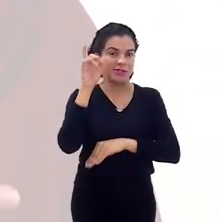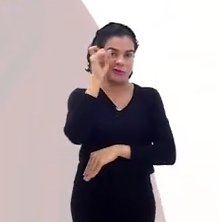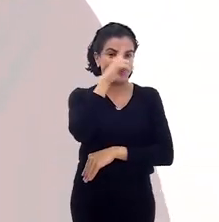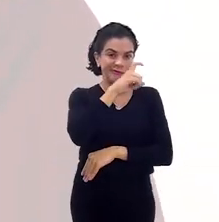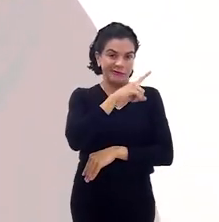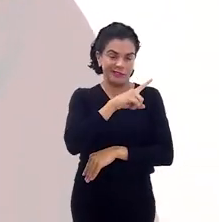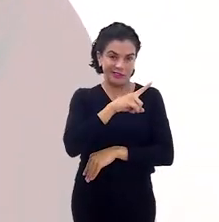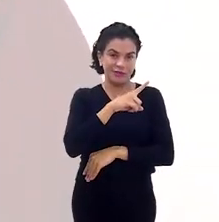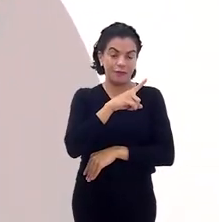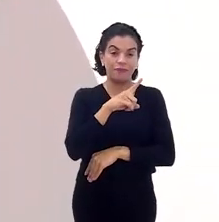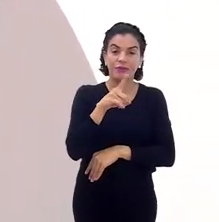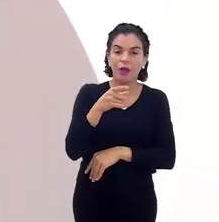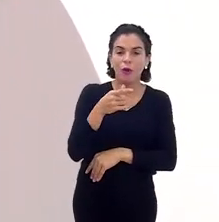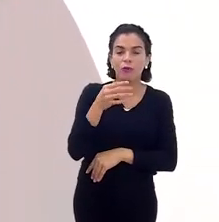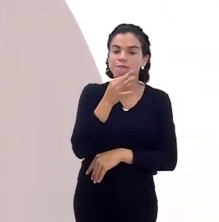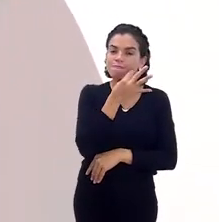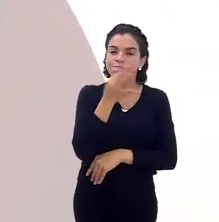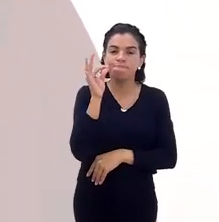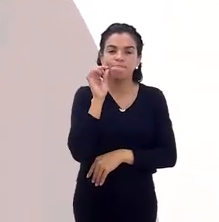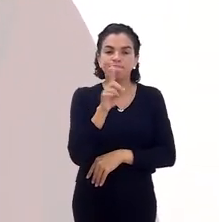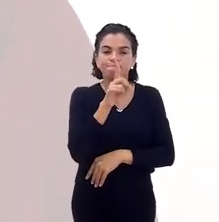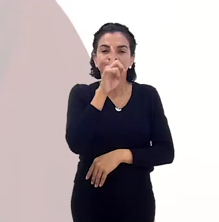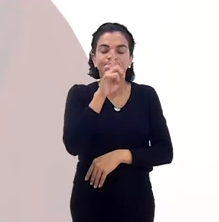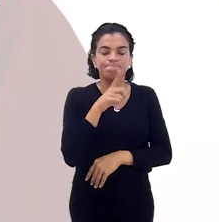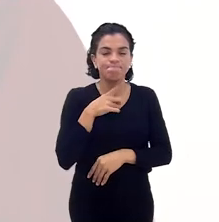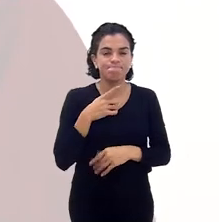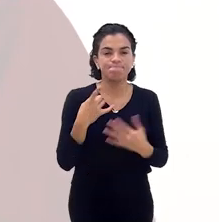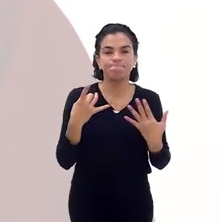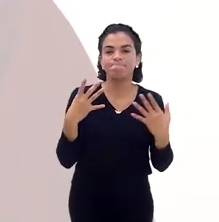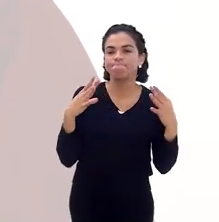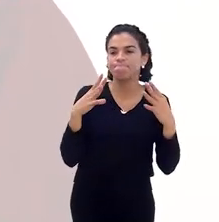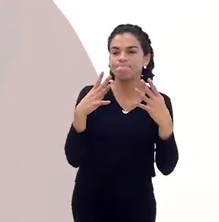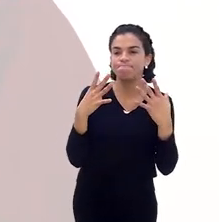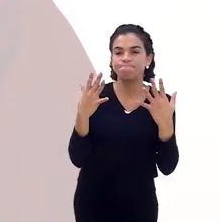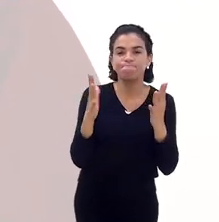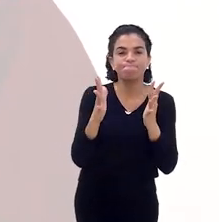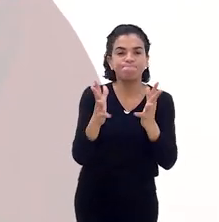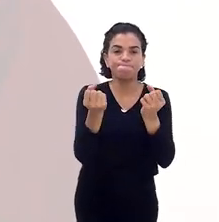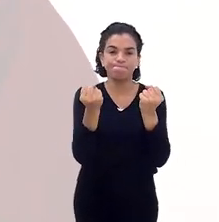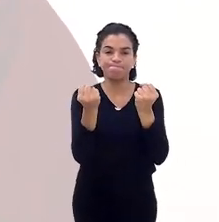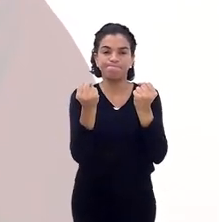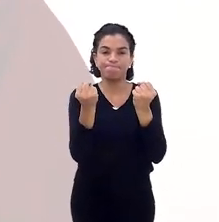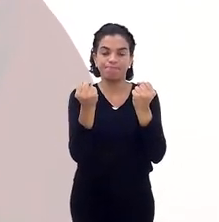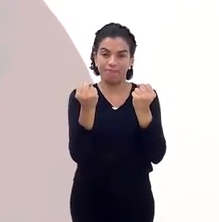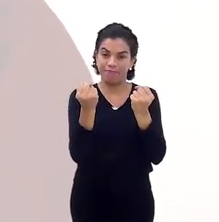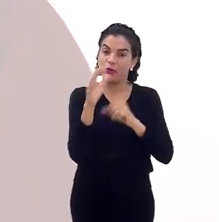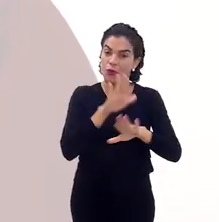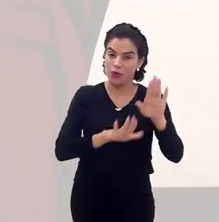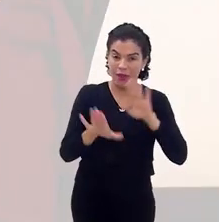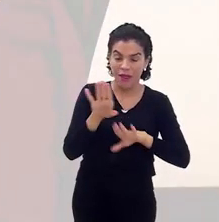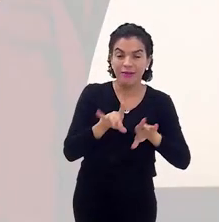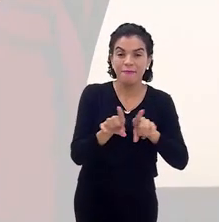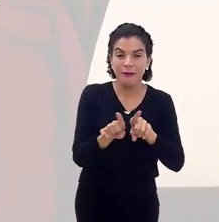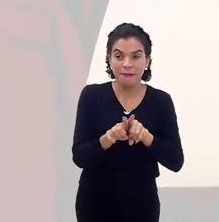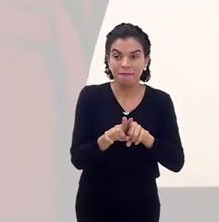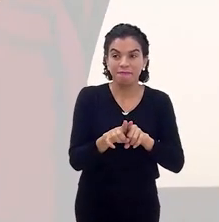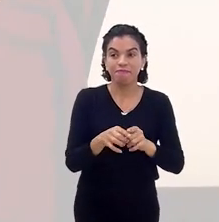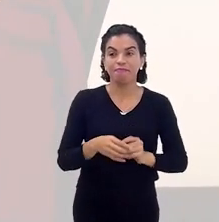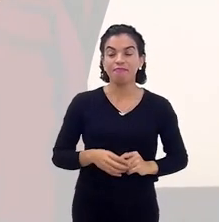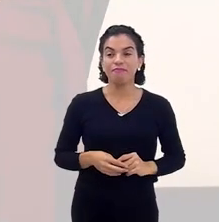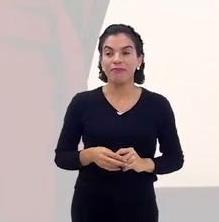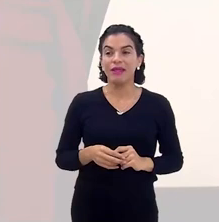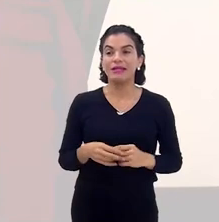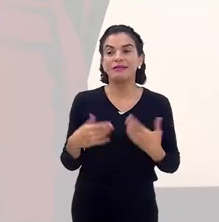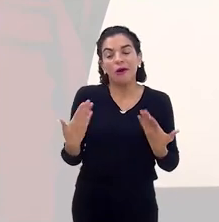mais difícil da gente ter esse cuidado. Então, em silêncio, a gente tem esse cuidado com a fala também. E fora que é